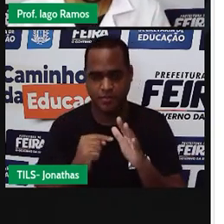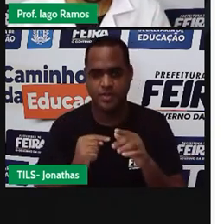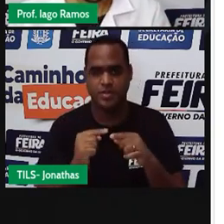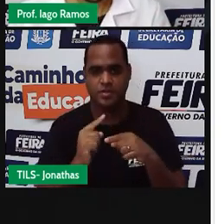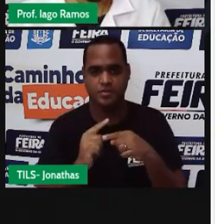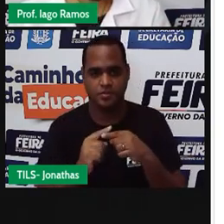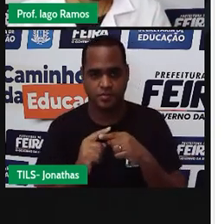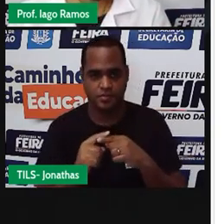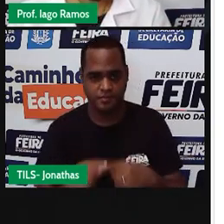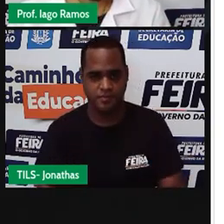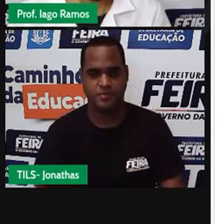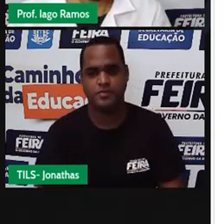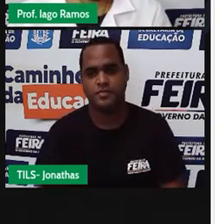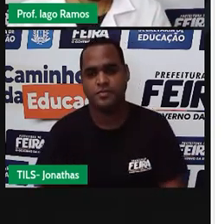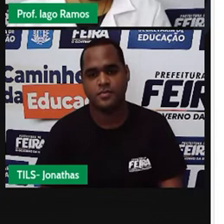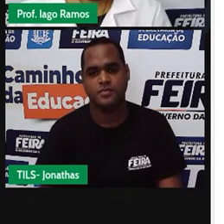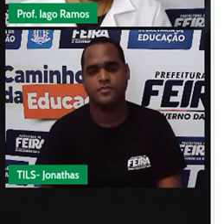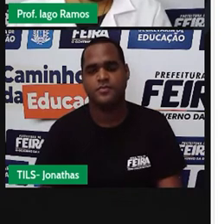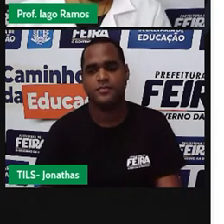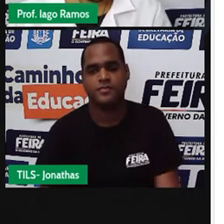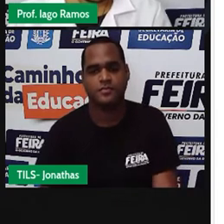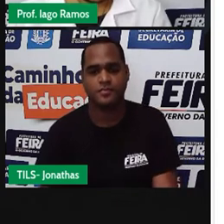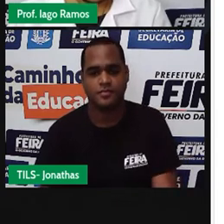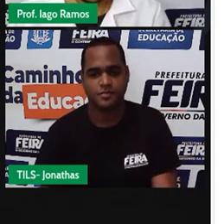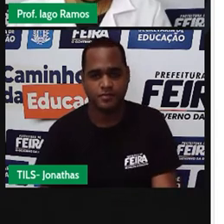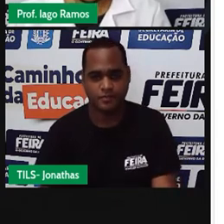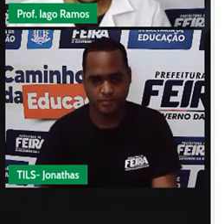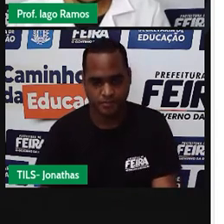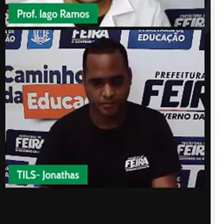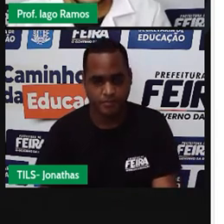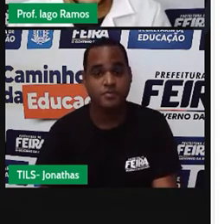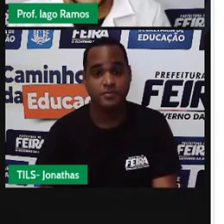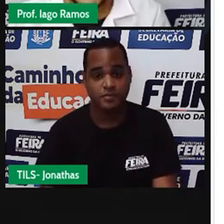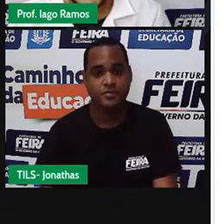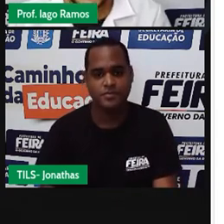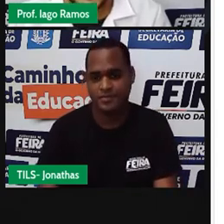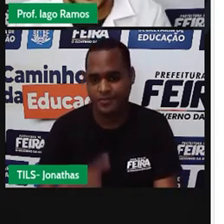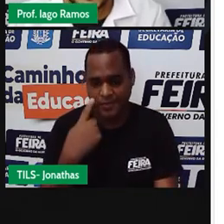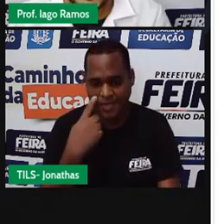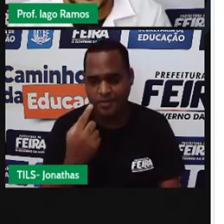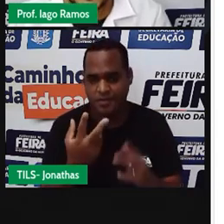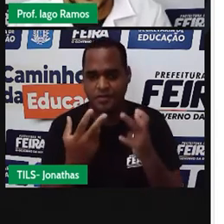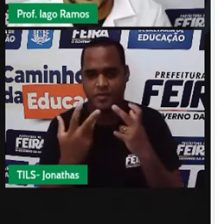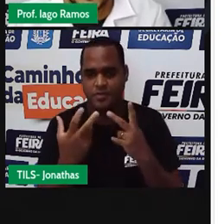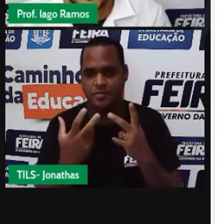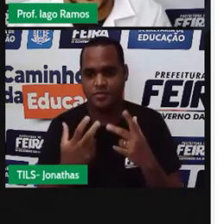tempo então vamos fazer assim oi olha só